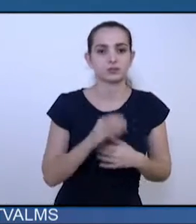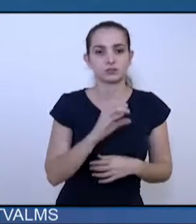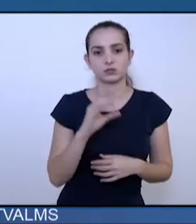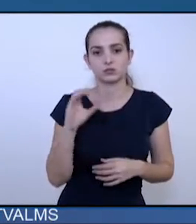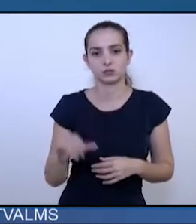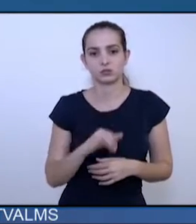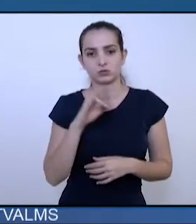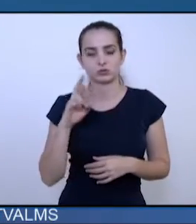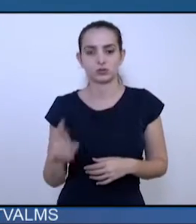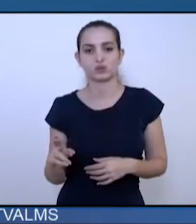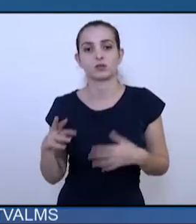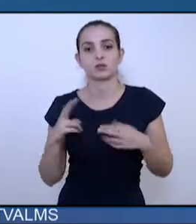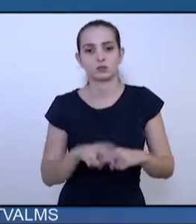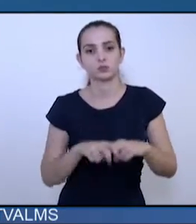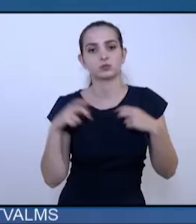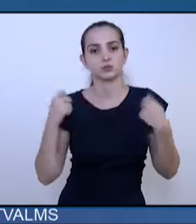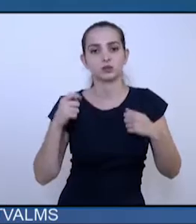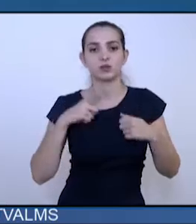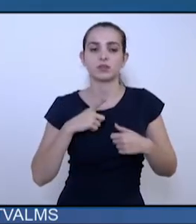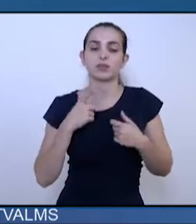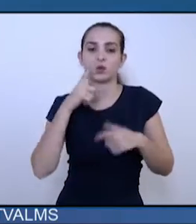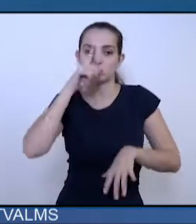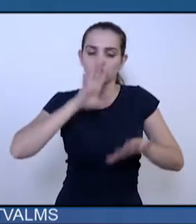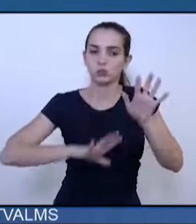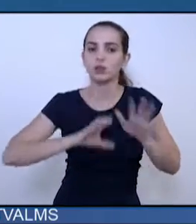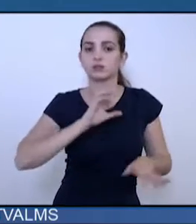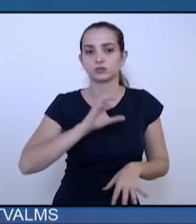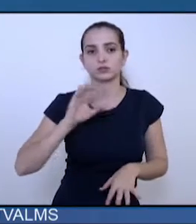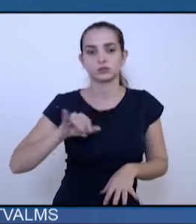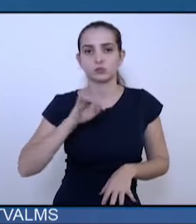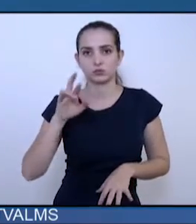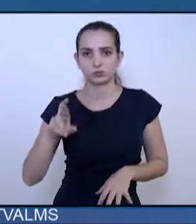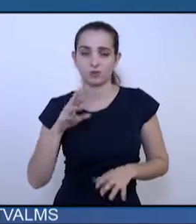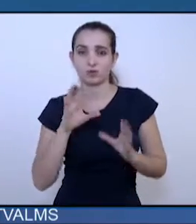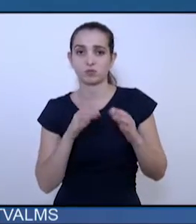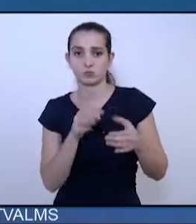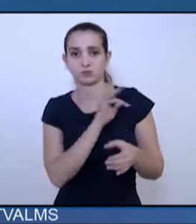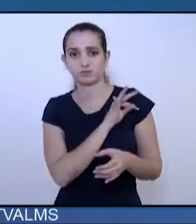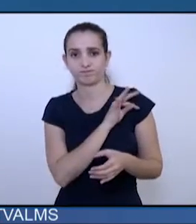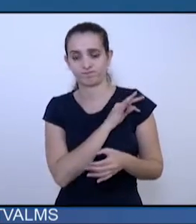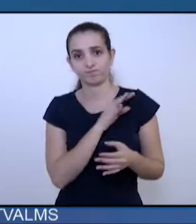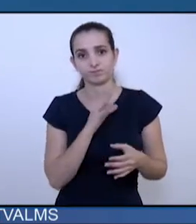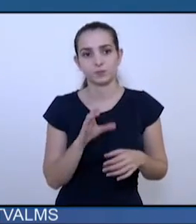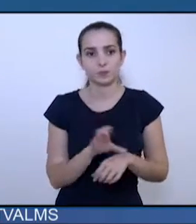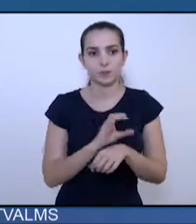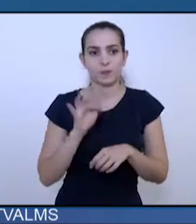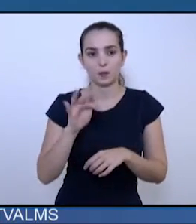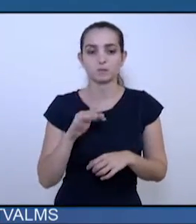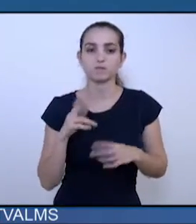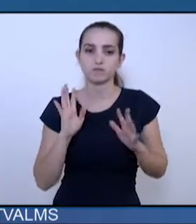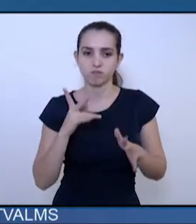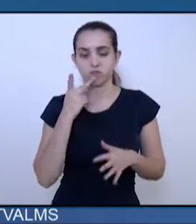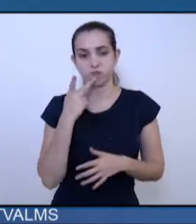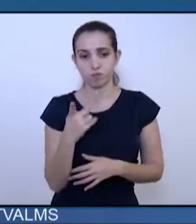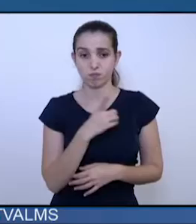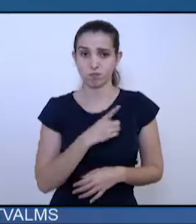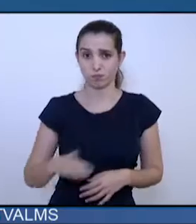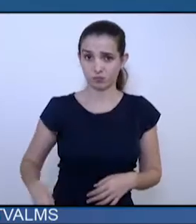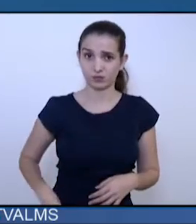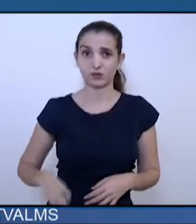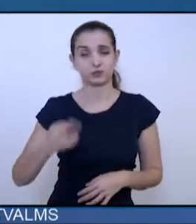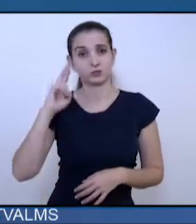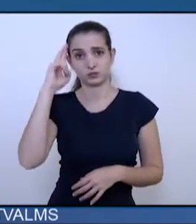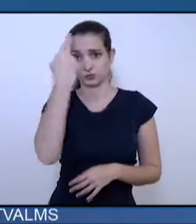Justiça, então tem que ser zeloso a comissão. E outra coisa, disse bem o deputado Rinaldo, levar